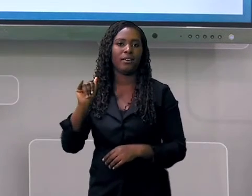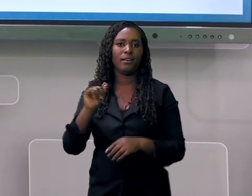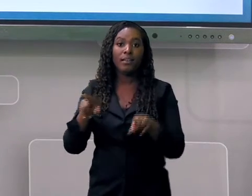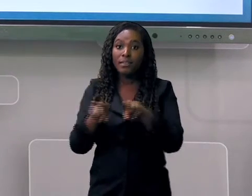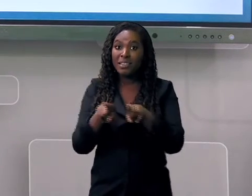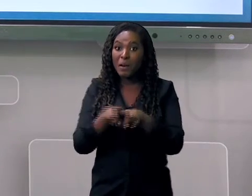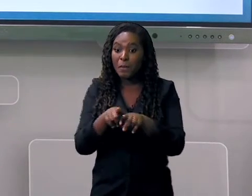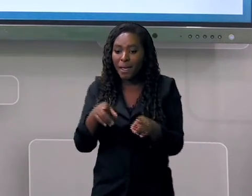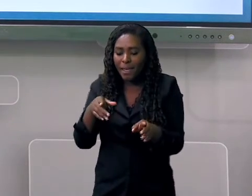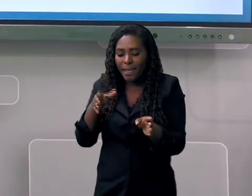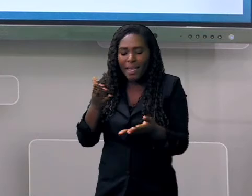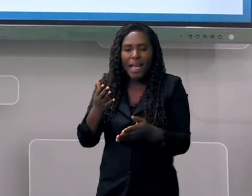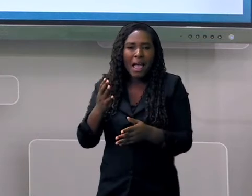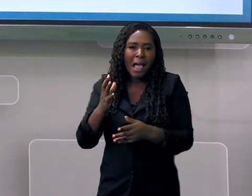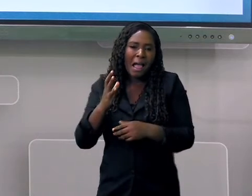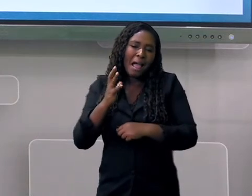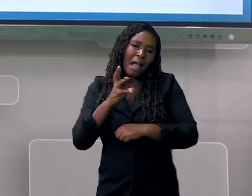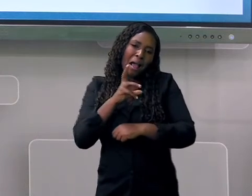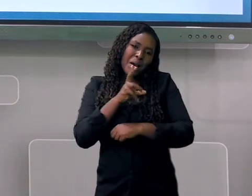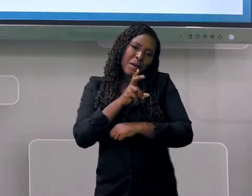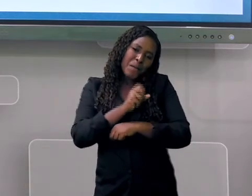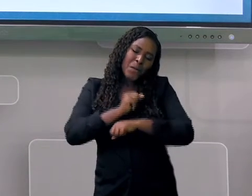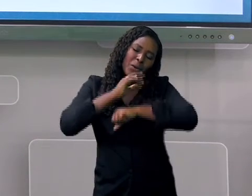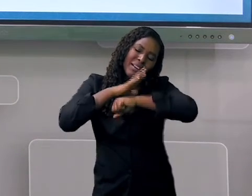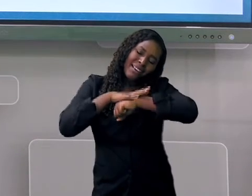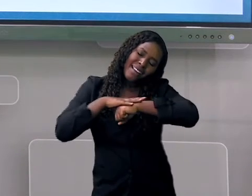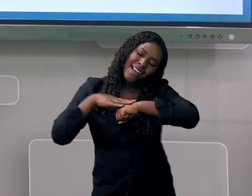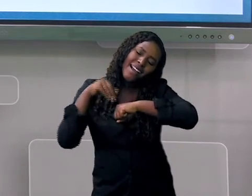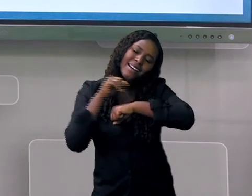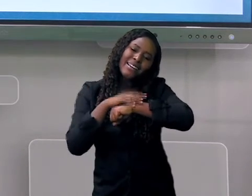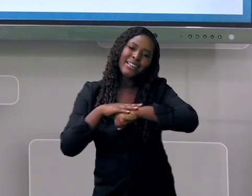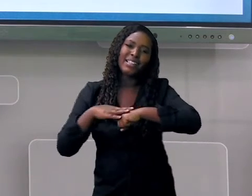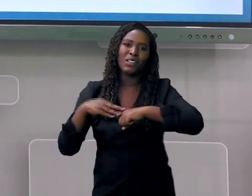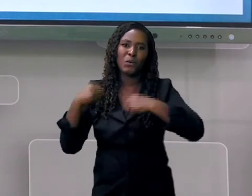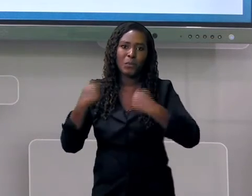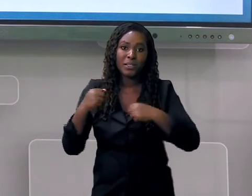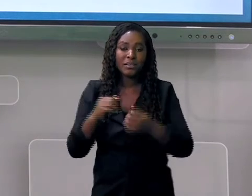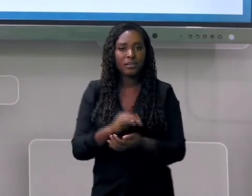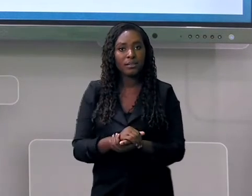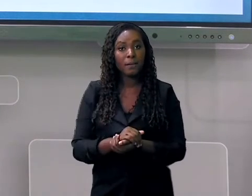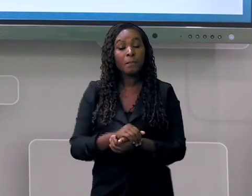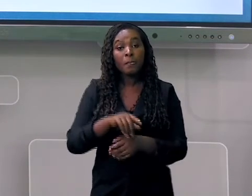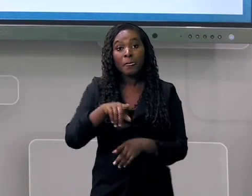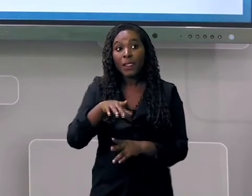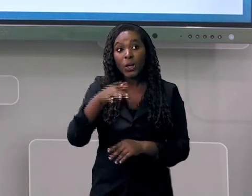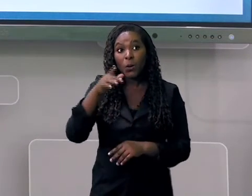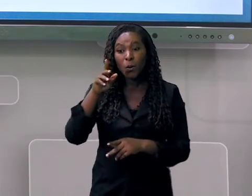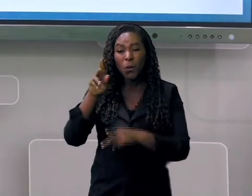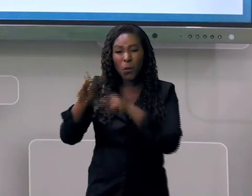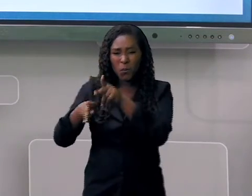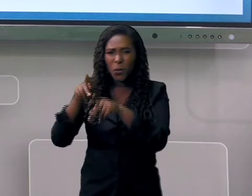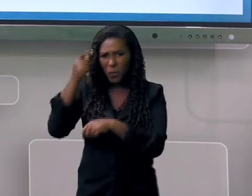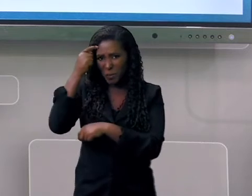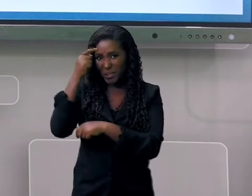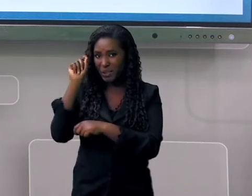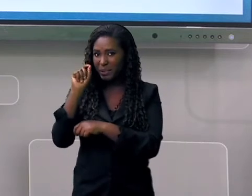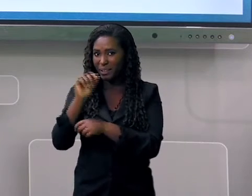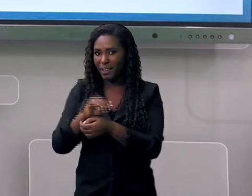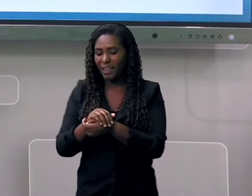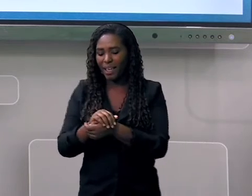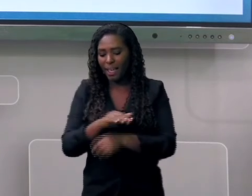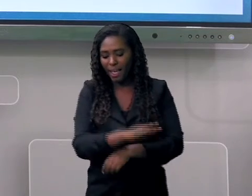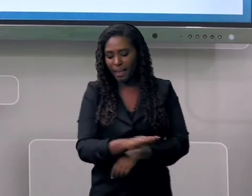Isso sempre, né? As pessoas costumam achar que uma criança autista não gosta de carinho nem de contato, mas isso não é